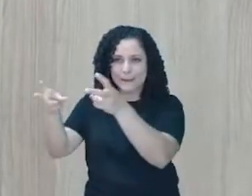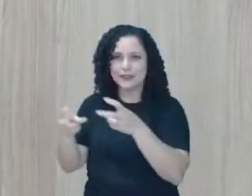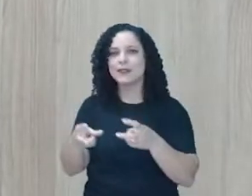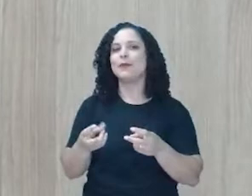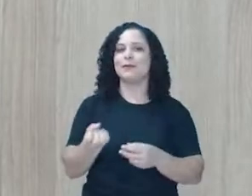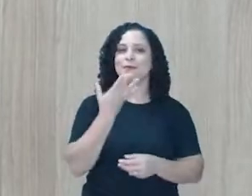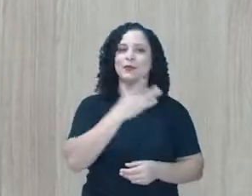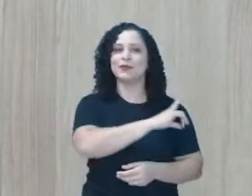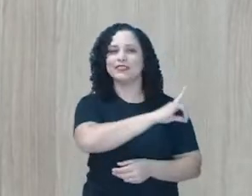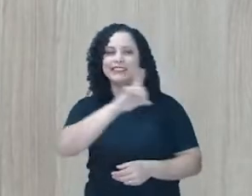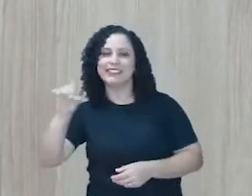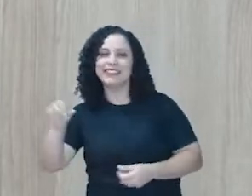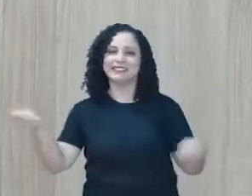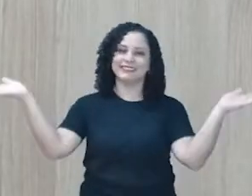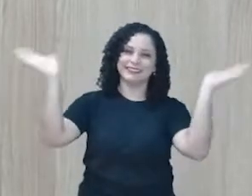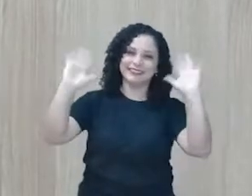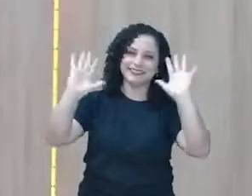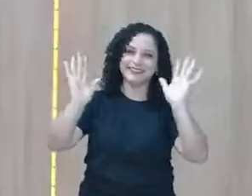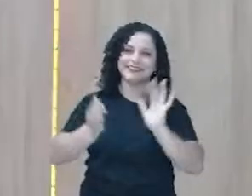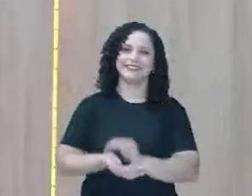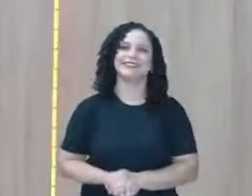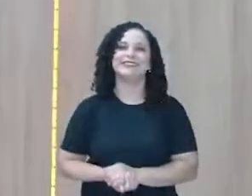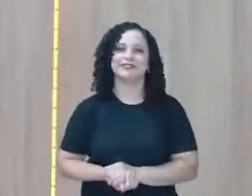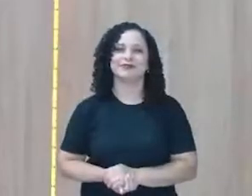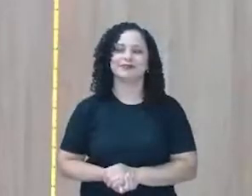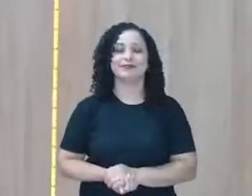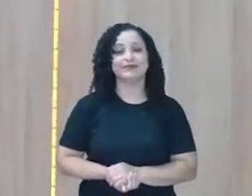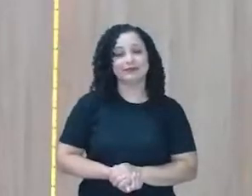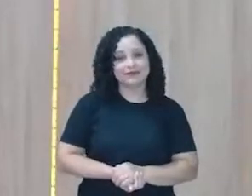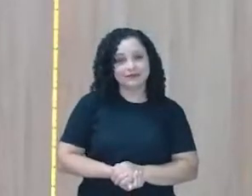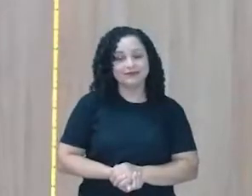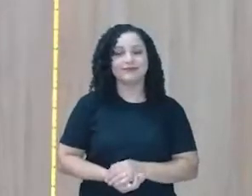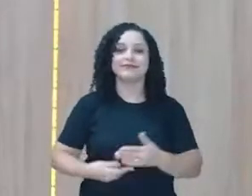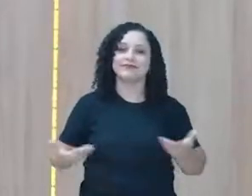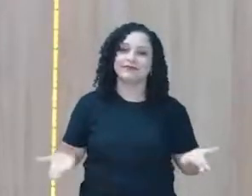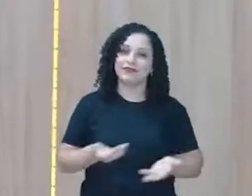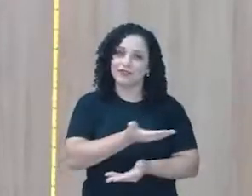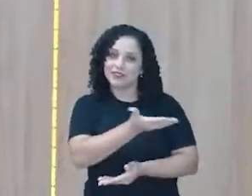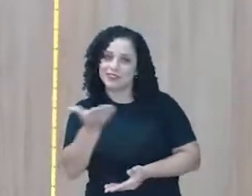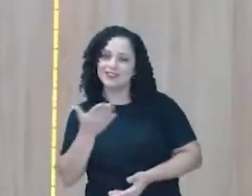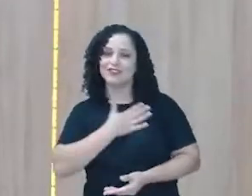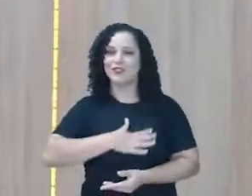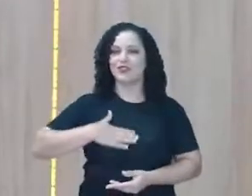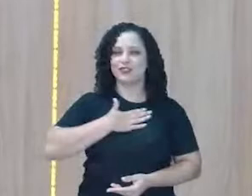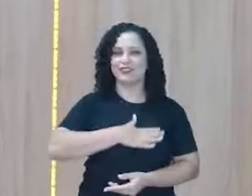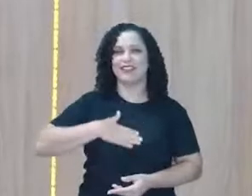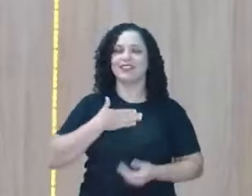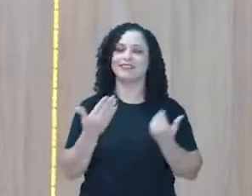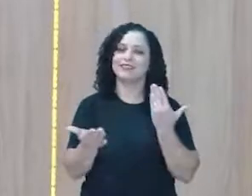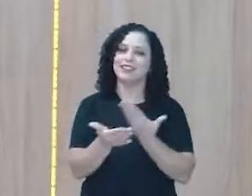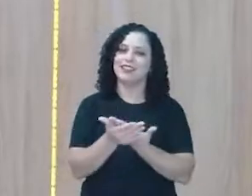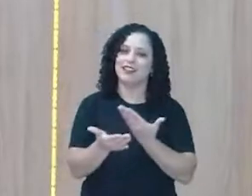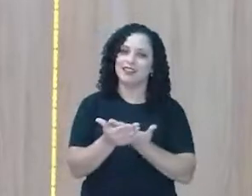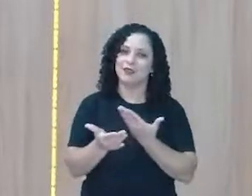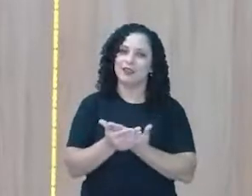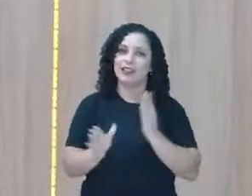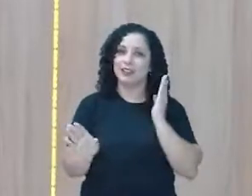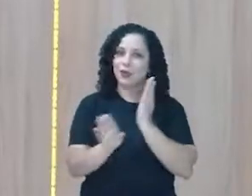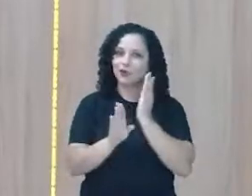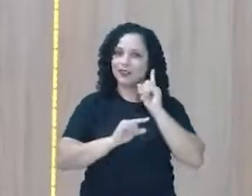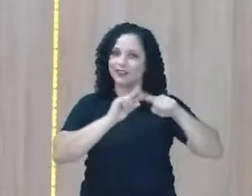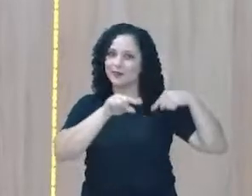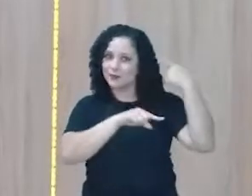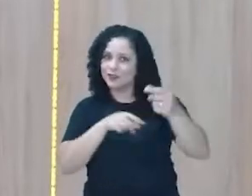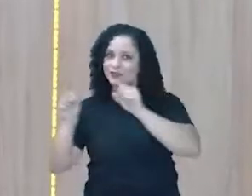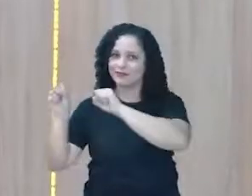cidade. Bom dia para vocês, até mais. É isso, gente. Bom, eu espero que vocês tenham gostado da aula, certo? A gente se